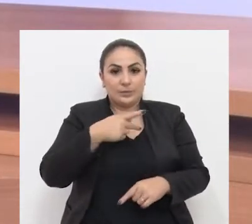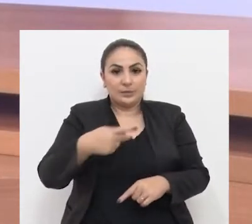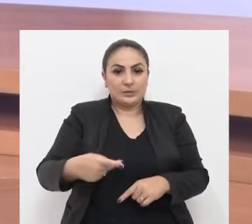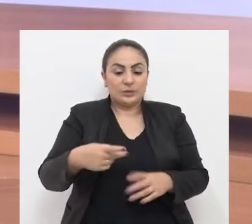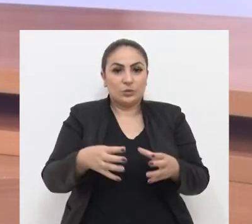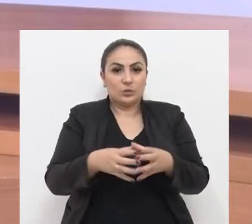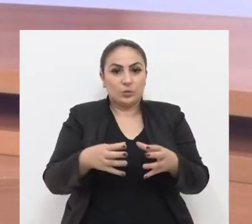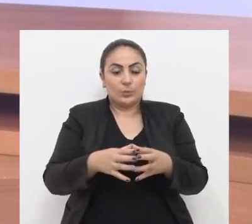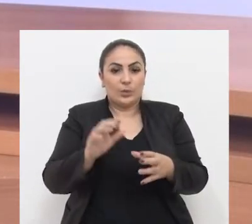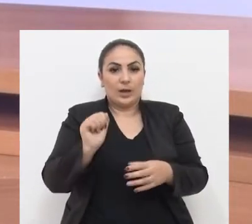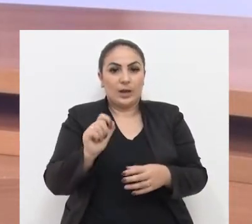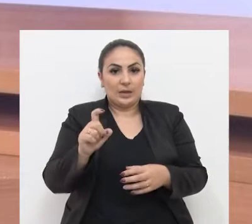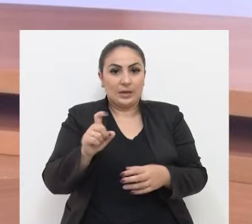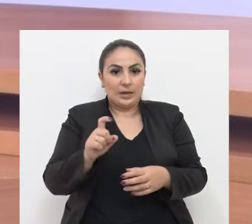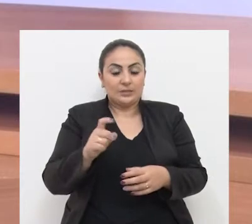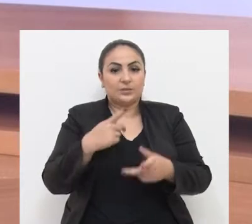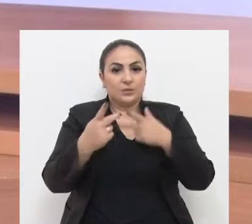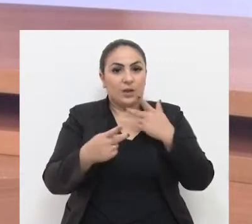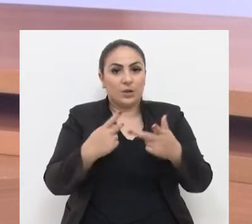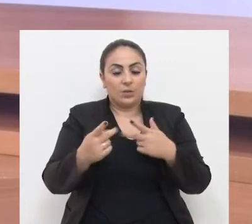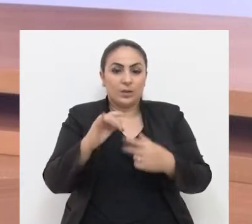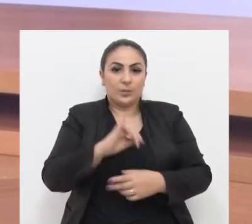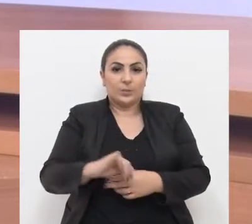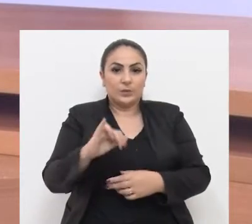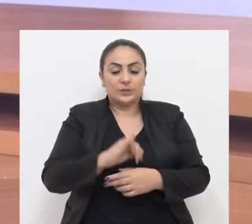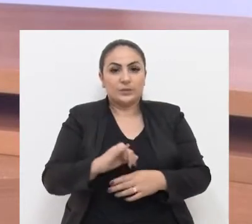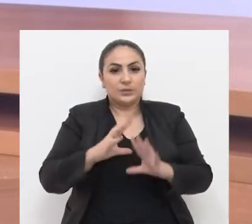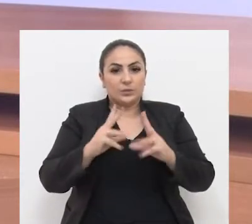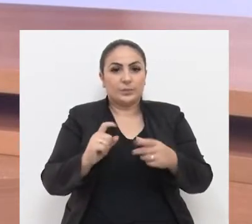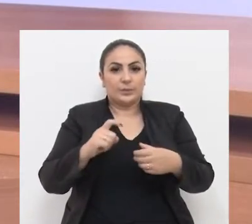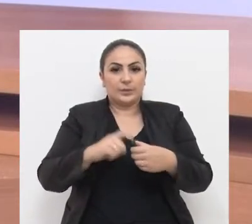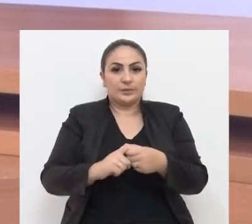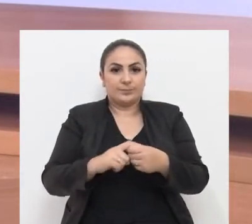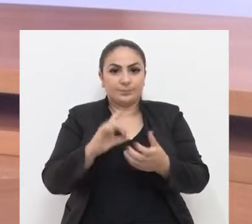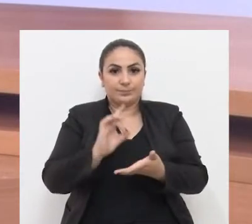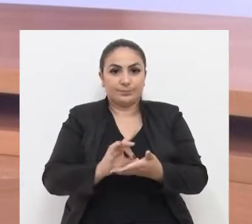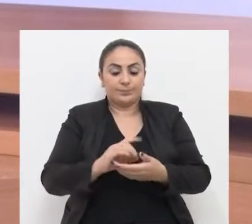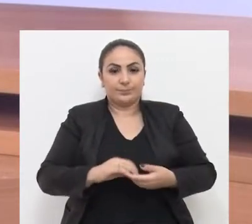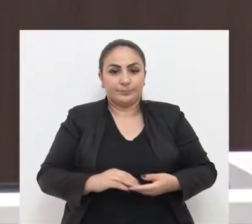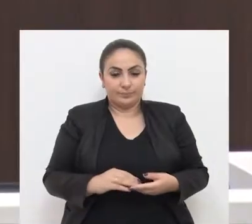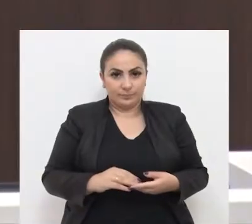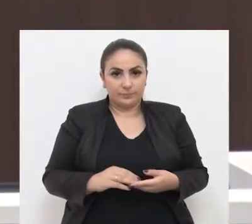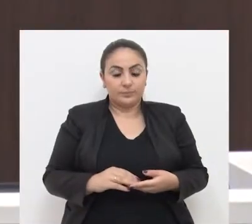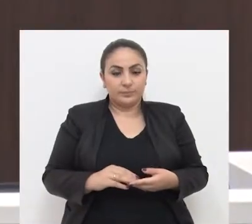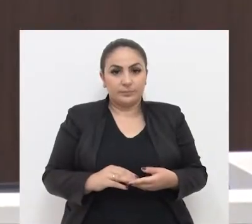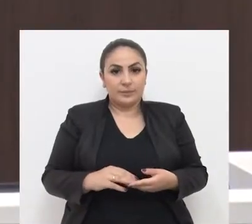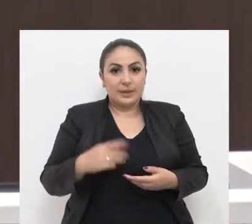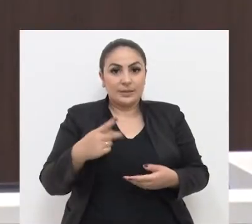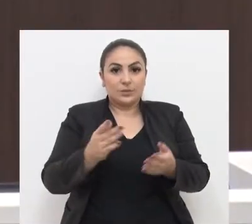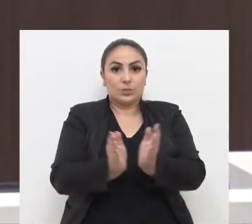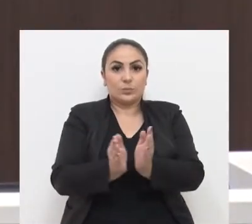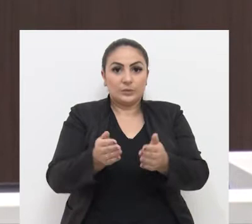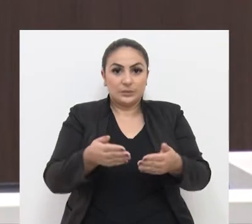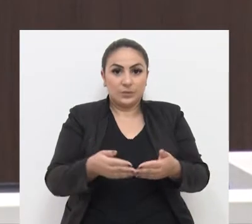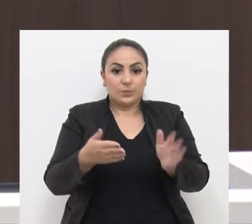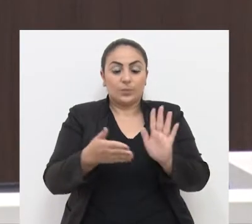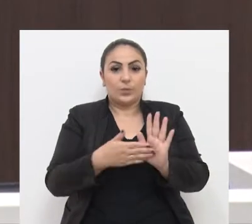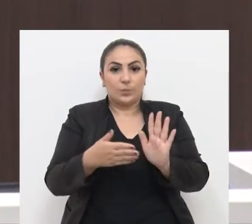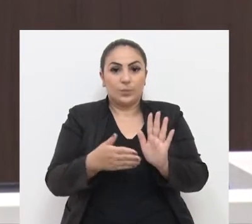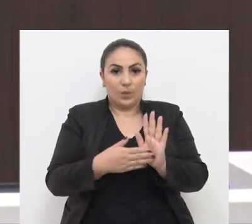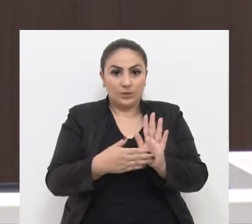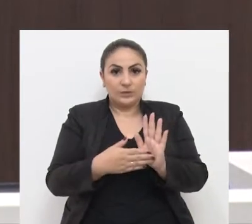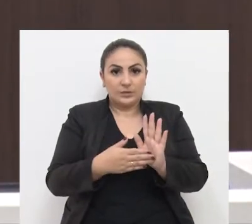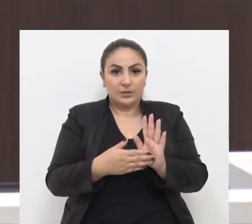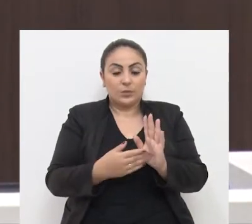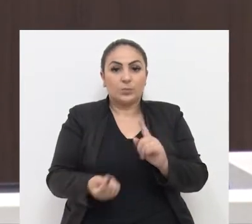vice-presidente do grupo, Alex Necker, falou da importância das parcerias firmadas. Esta comissão foi proposta